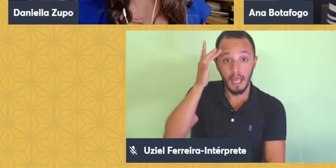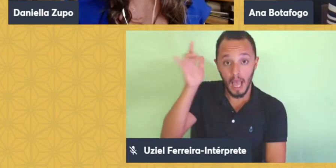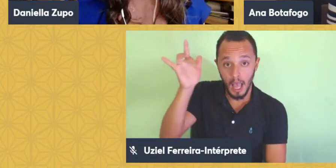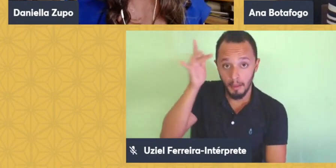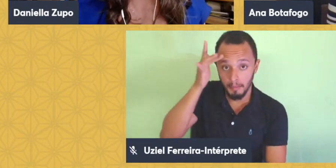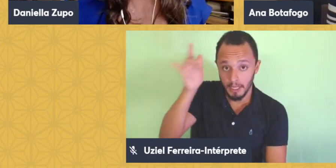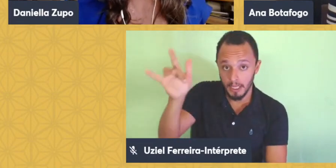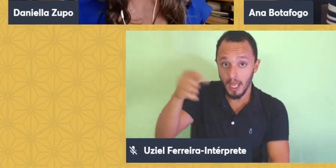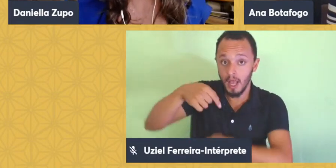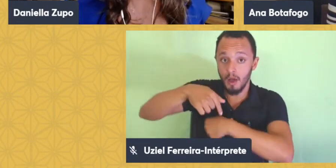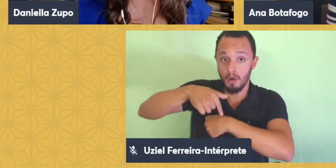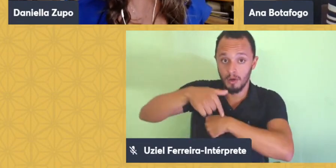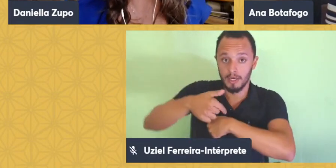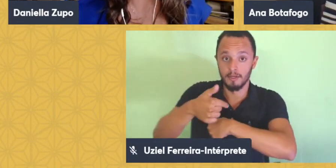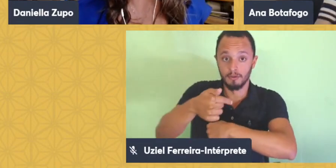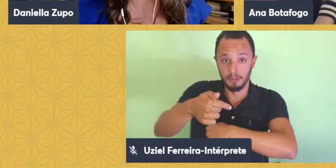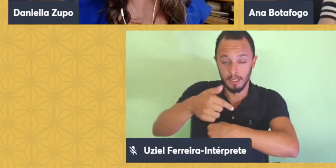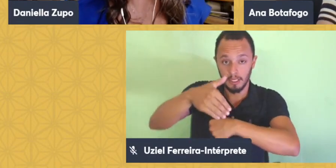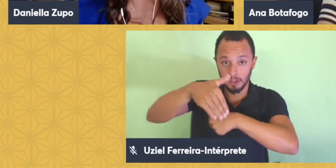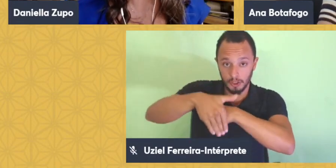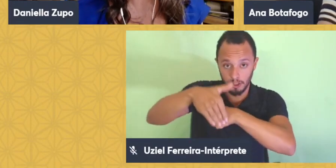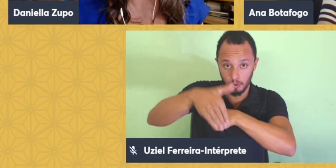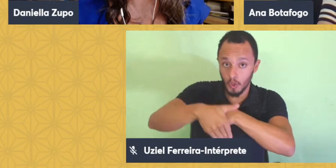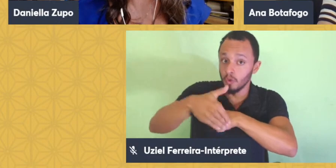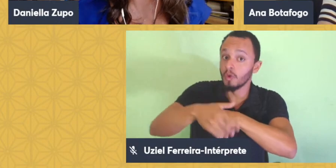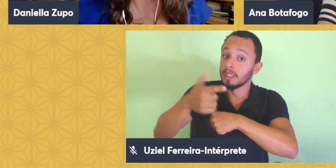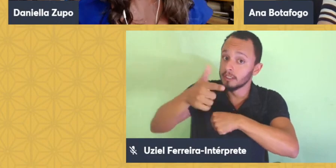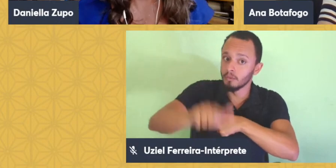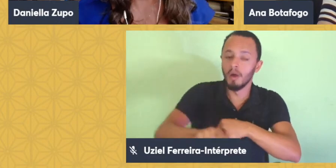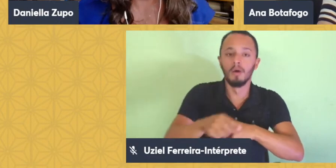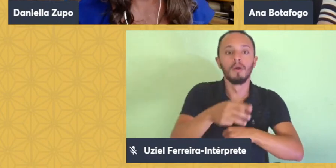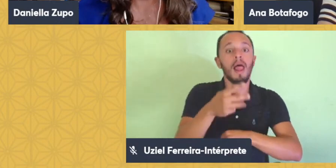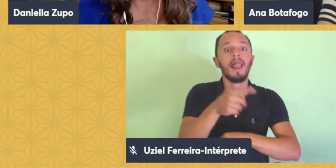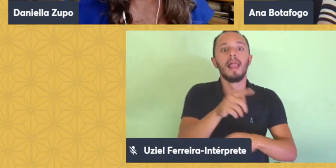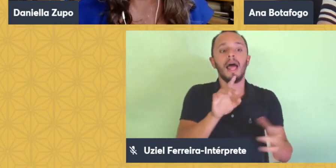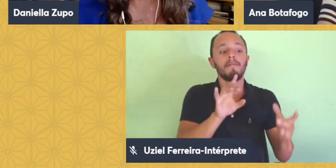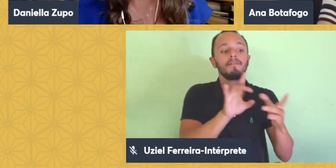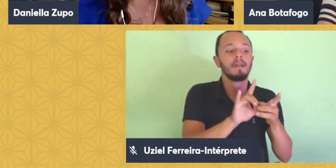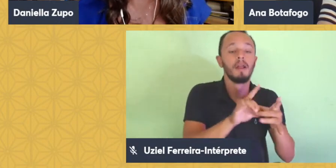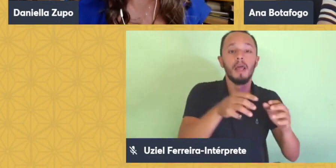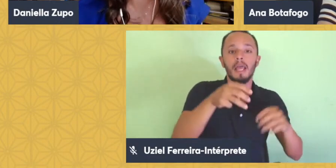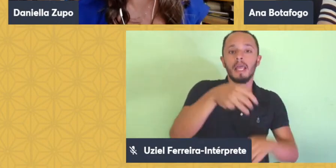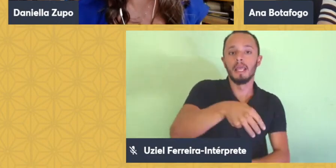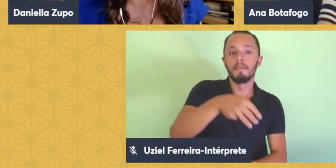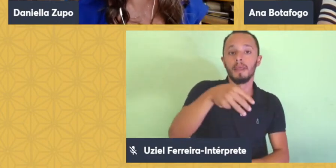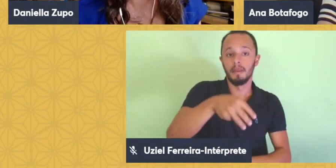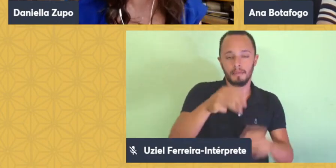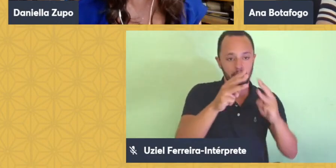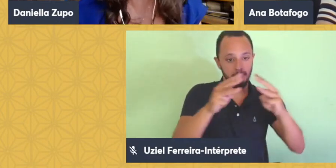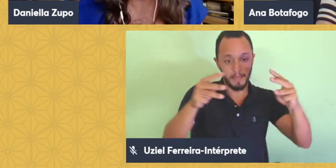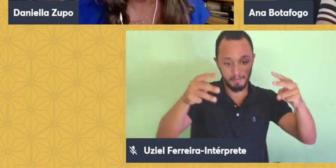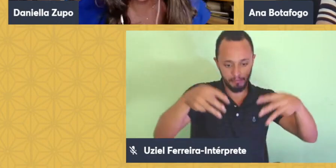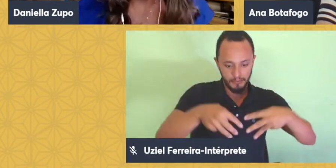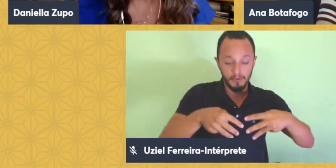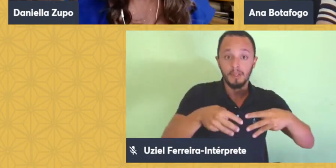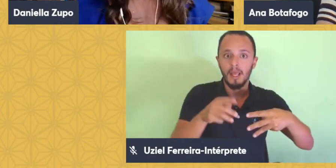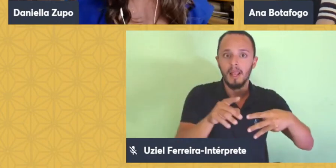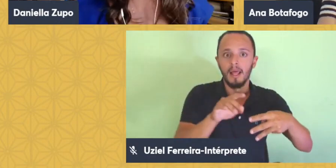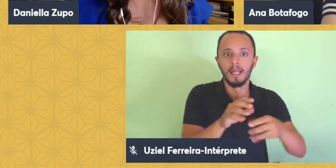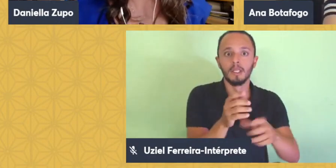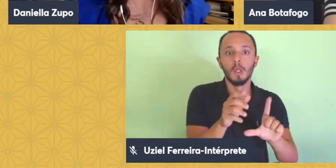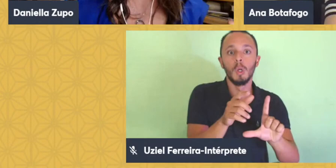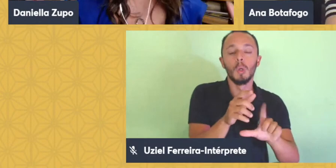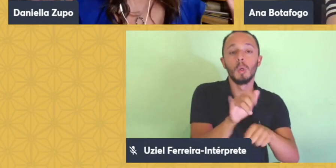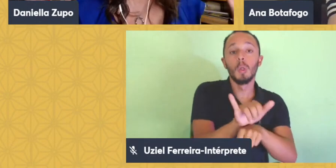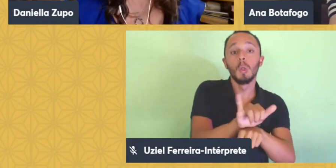nesse mesmo horário às sete da noite a gente vai estar no canal do MM Gerdau Museu das minas e do Metal com o historiador e antropólogo aliás FAQs